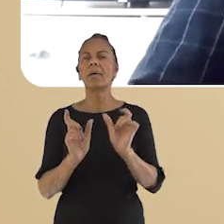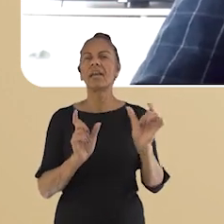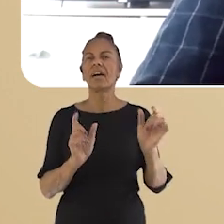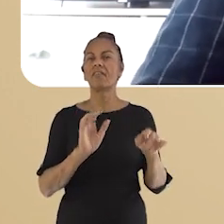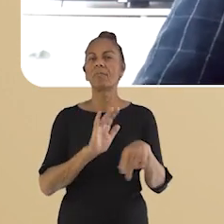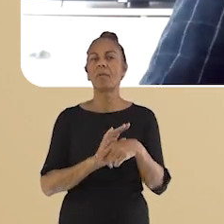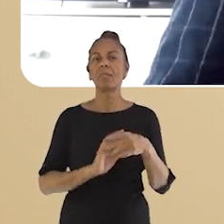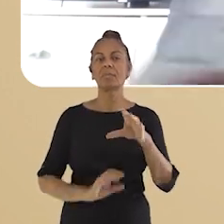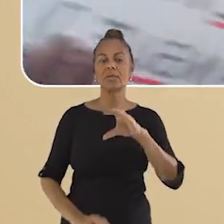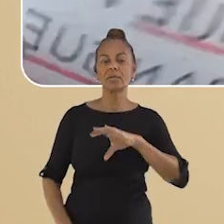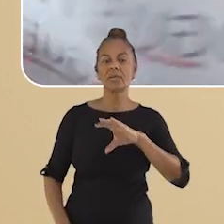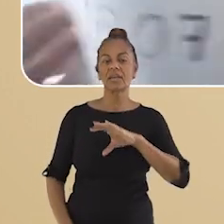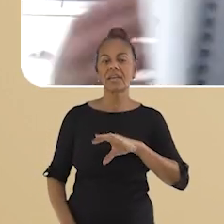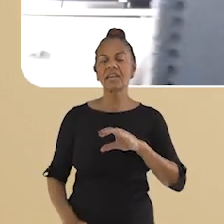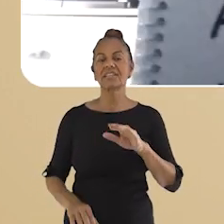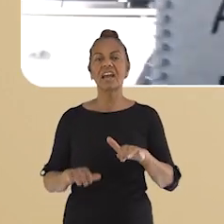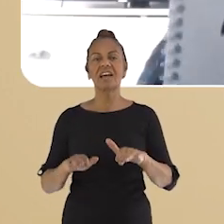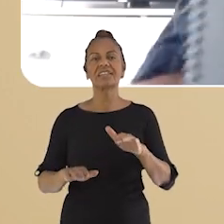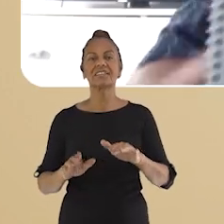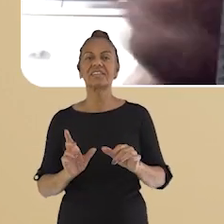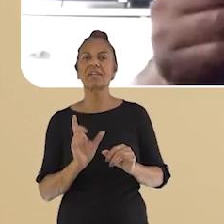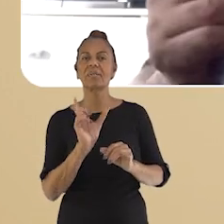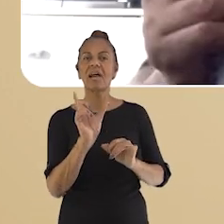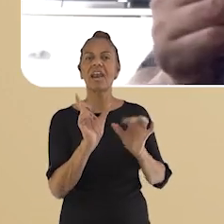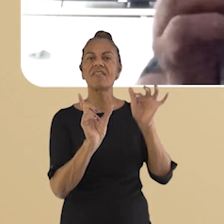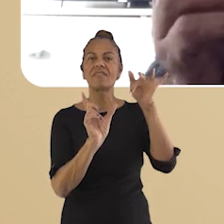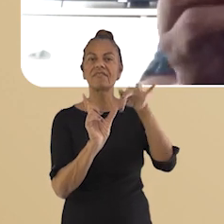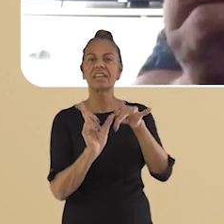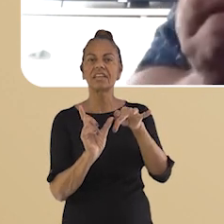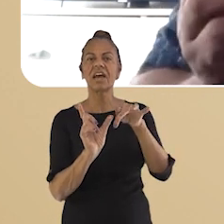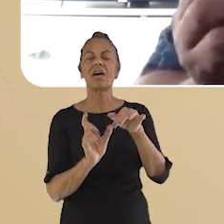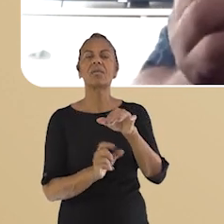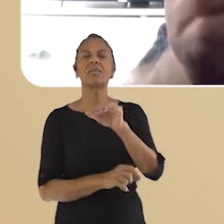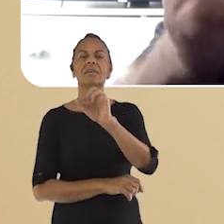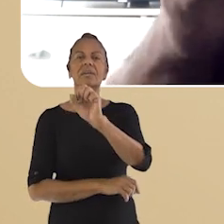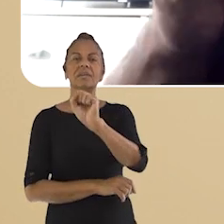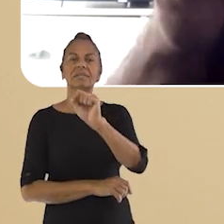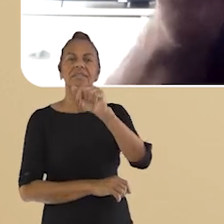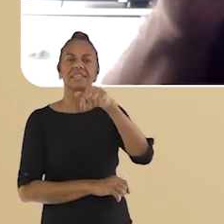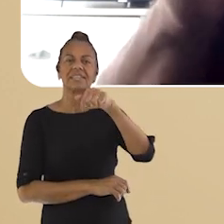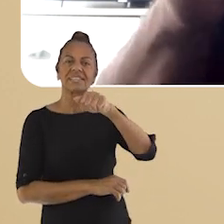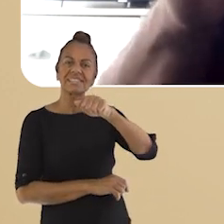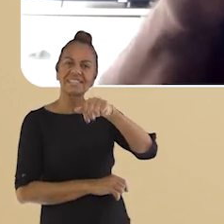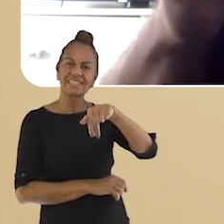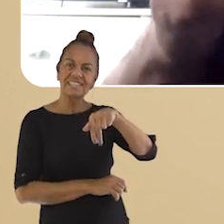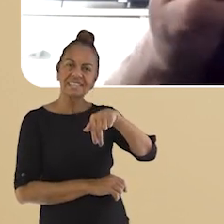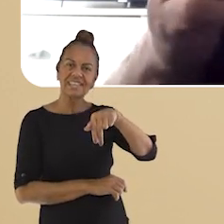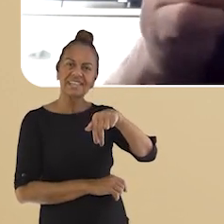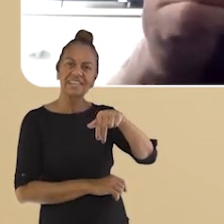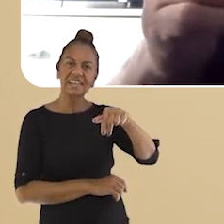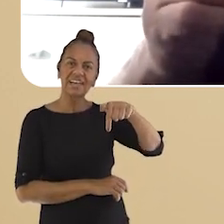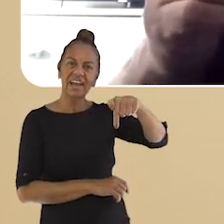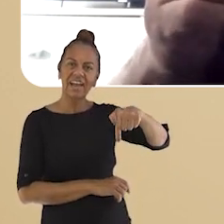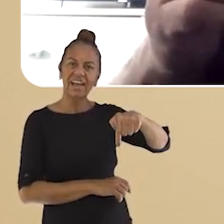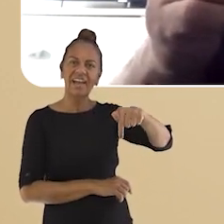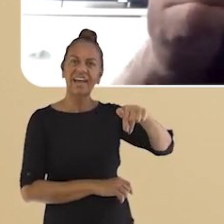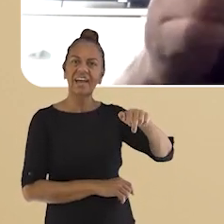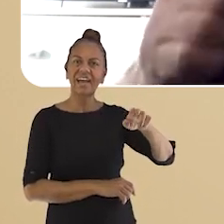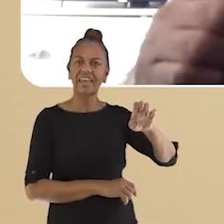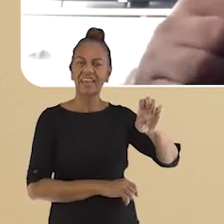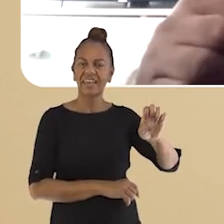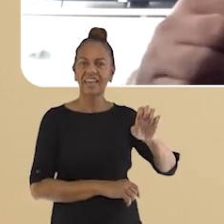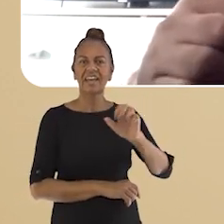G aparece lá no final. Como é o caso, por exemplo, de sangue,